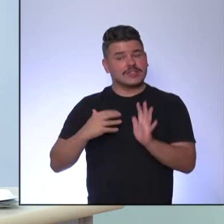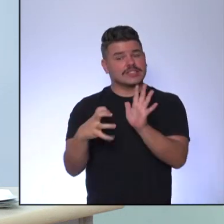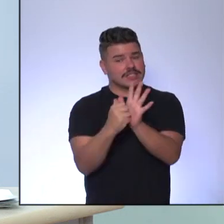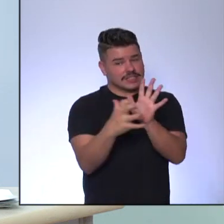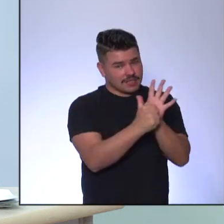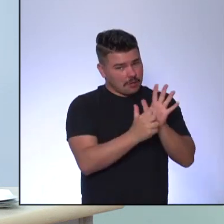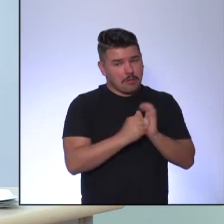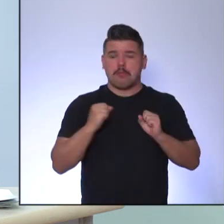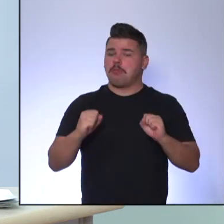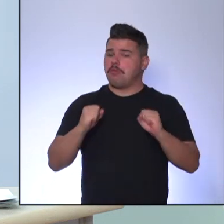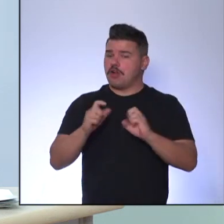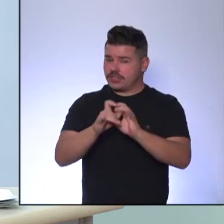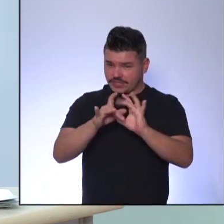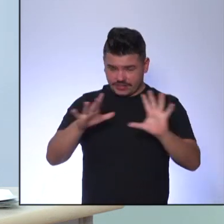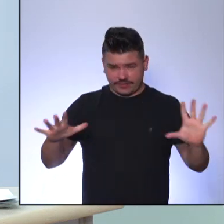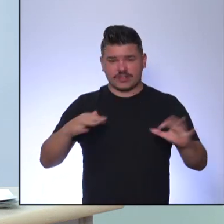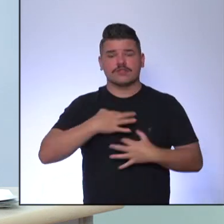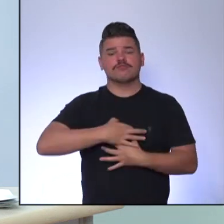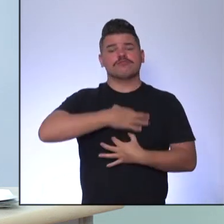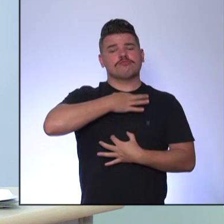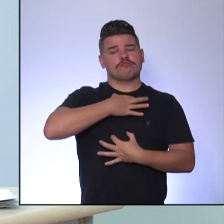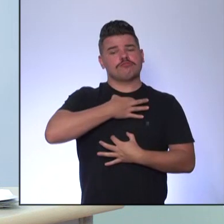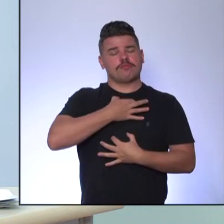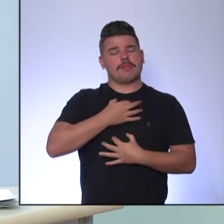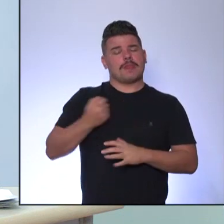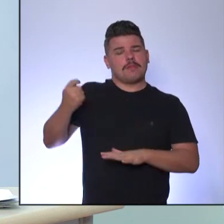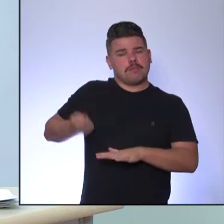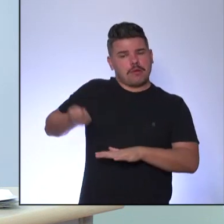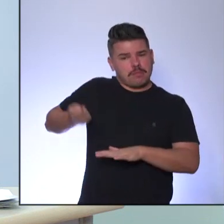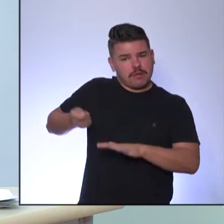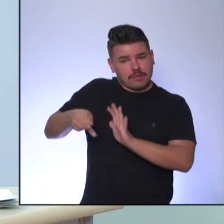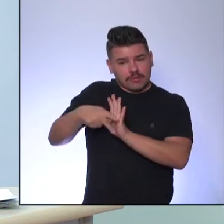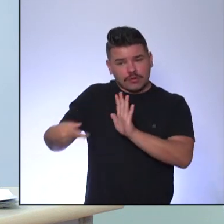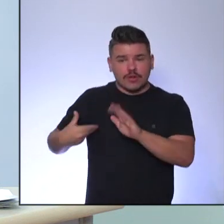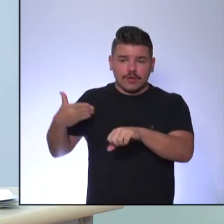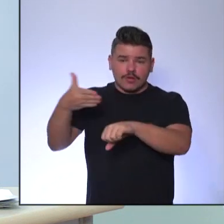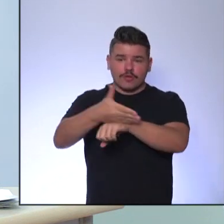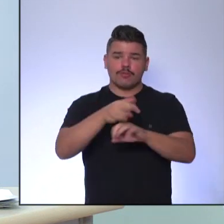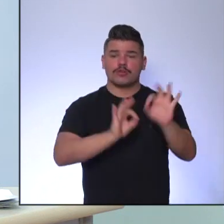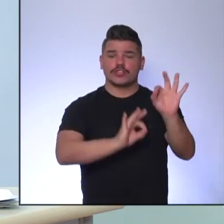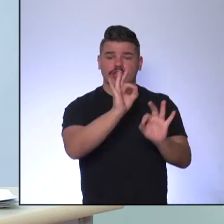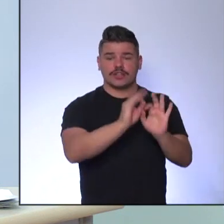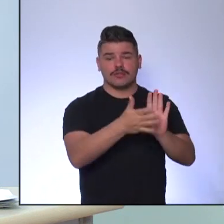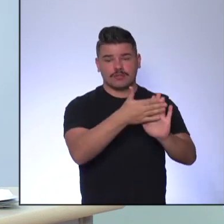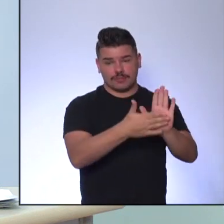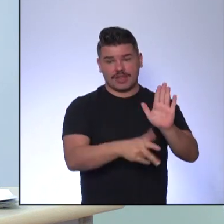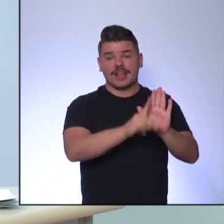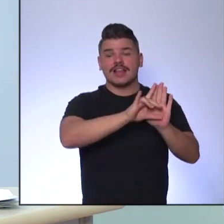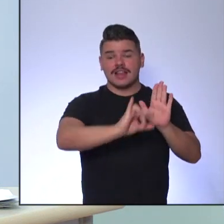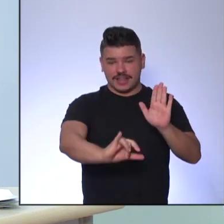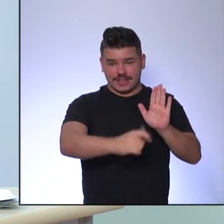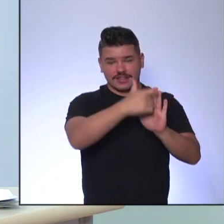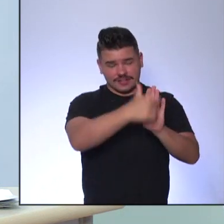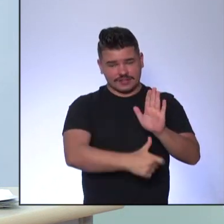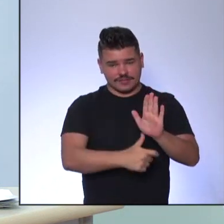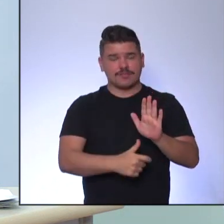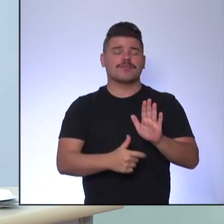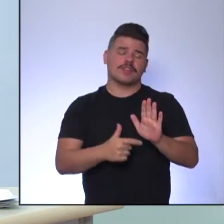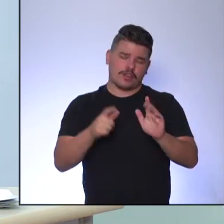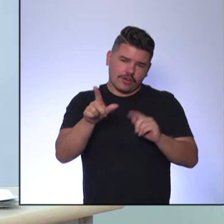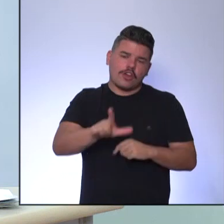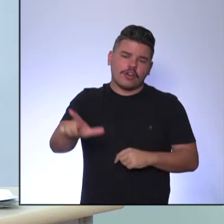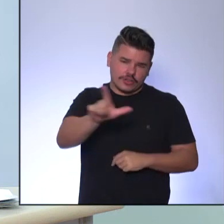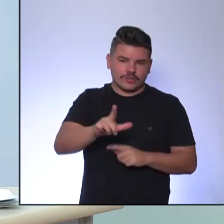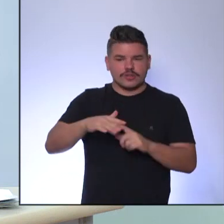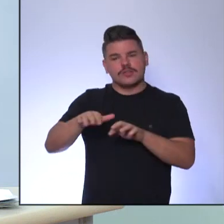esse programa, o aluno ele faz um projeto de lei, né? Nesse projeto de lei, lógico, a escrita de